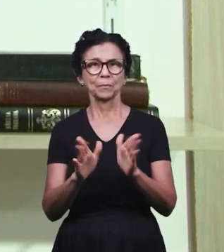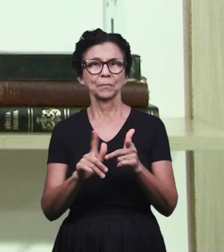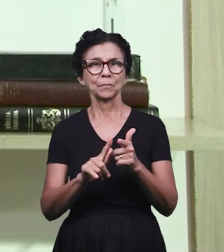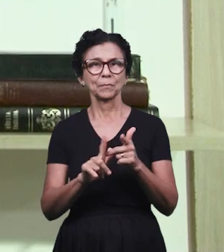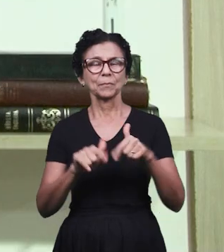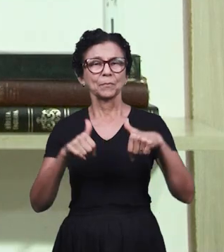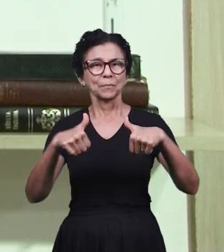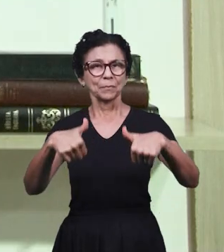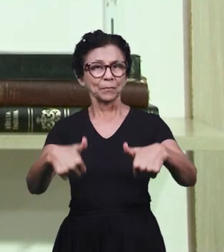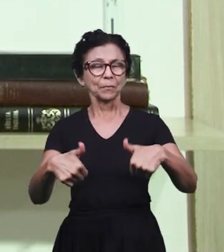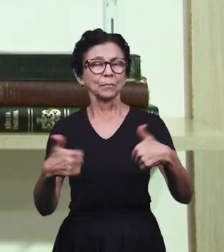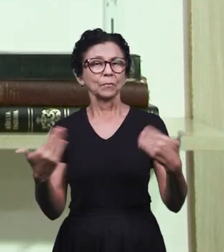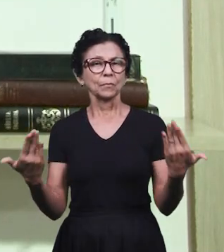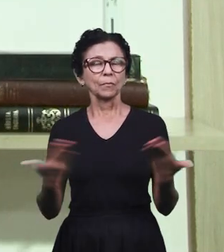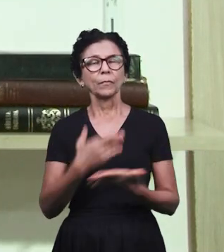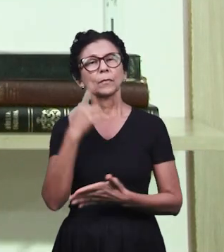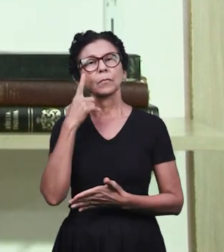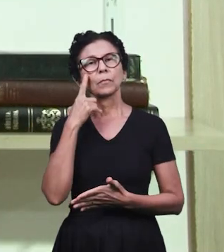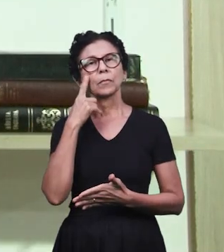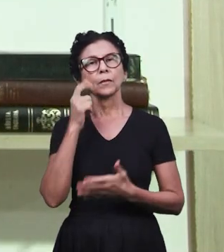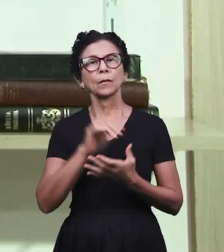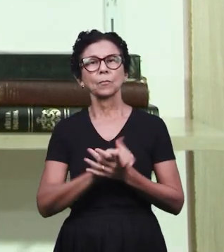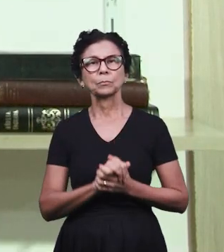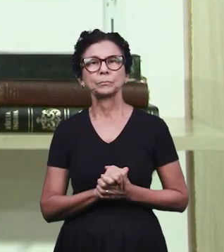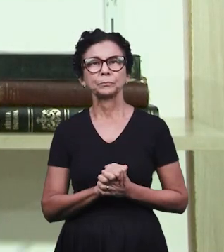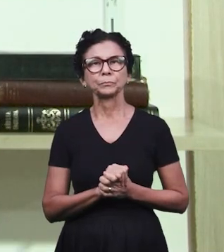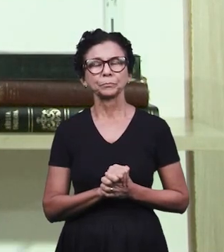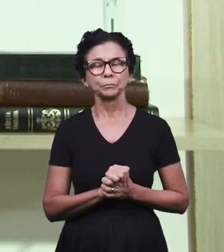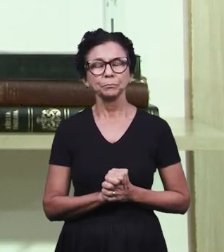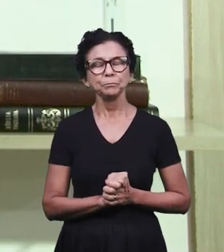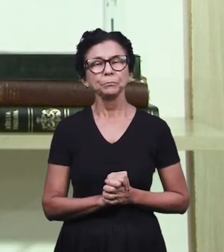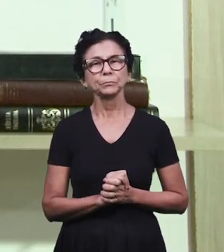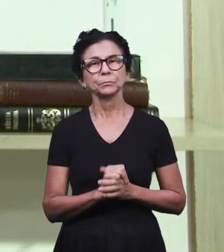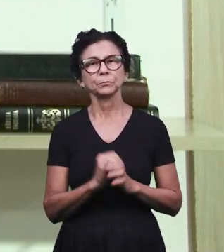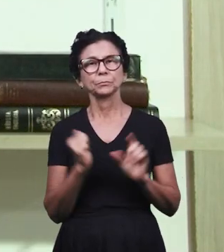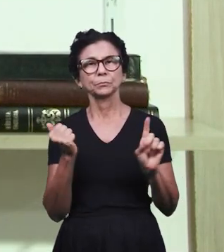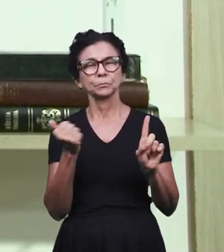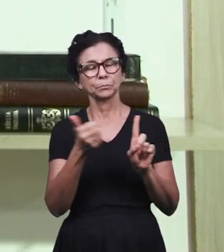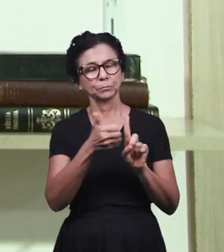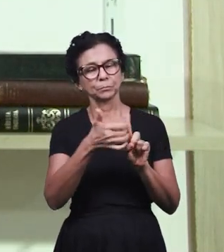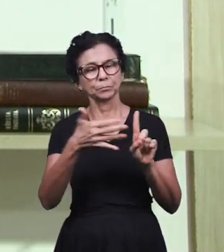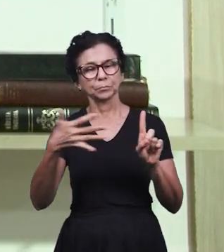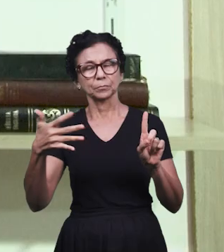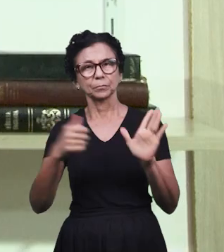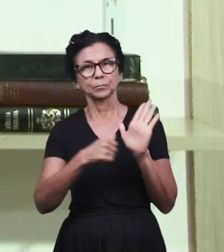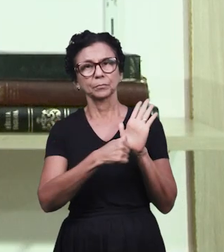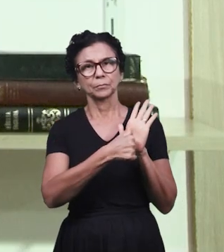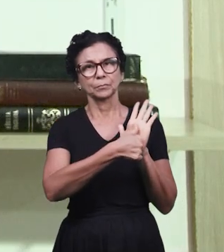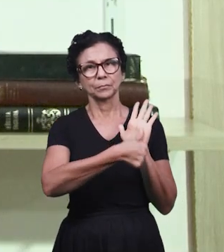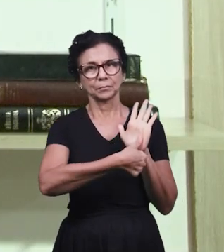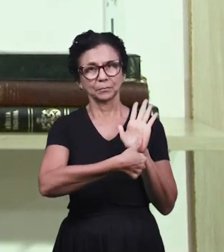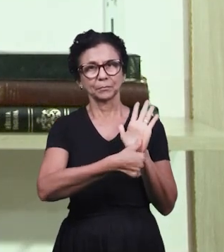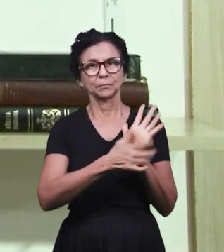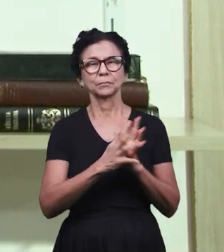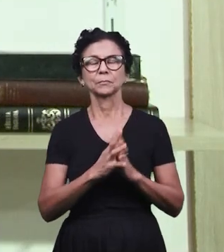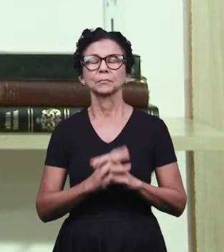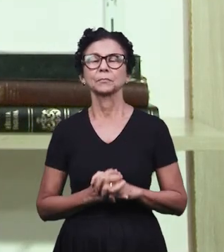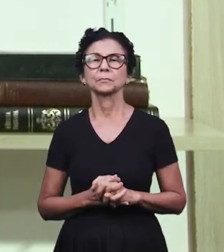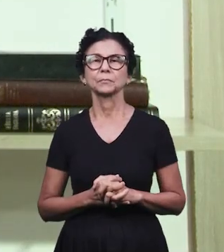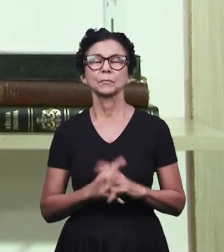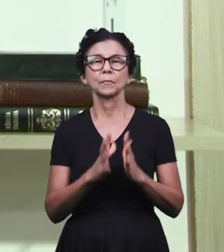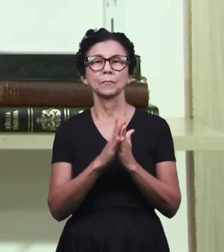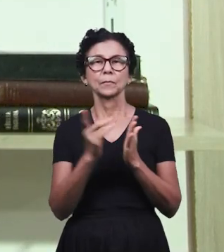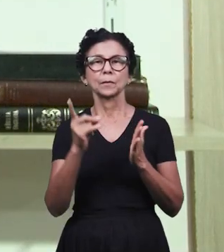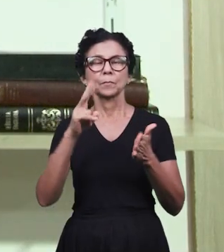Ação. Hoje vamos falar um pouco sobre a trissomia do cromossomo 21, ou a síndrome de Down. Vamos ler um texto